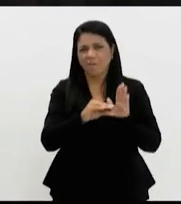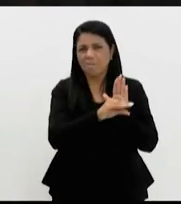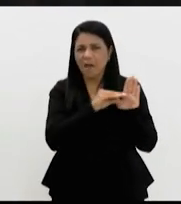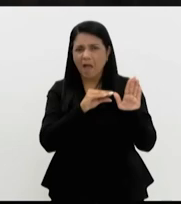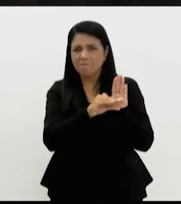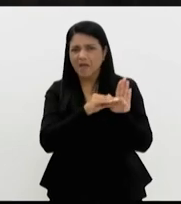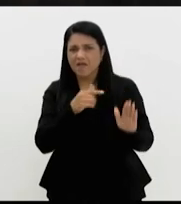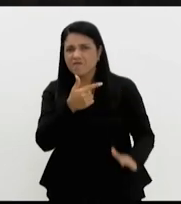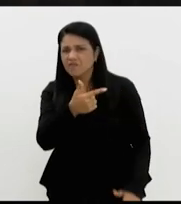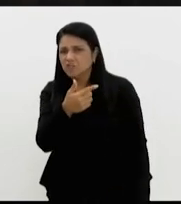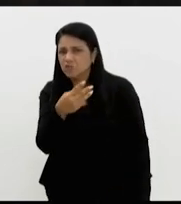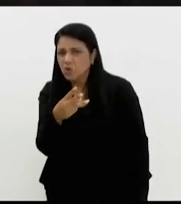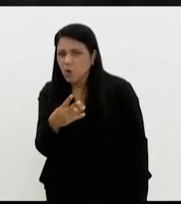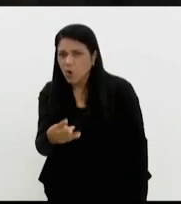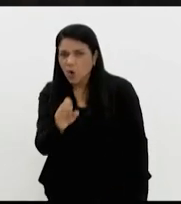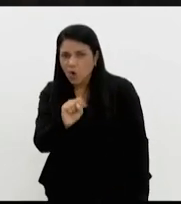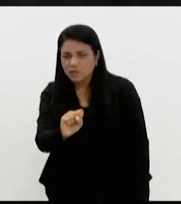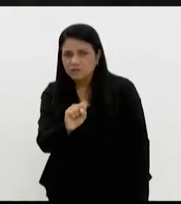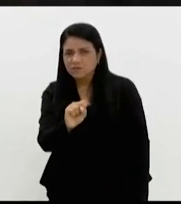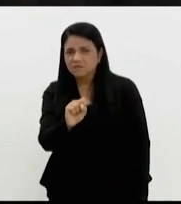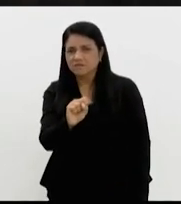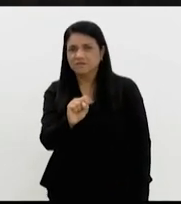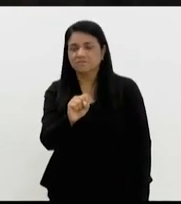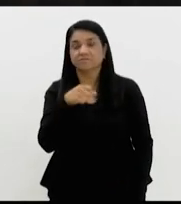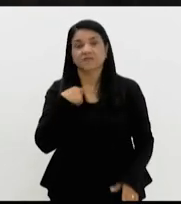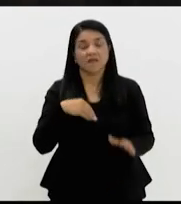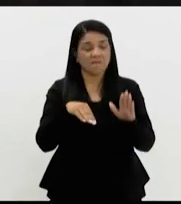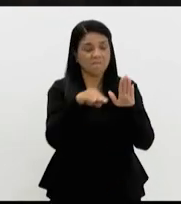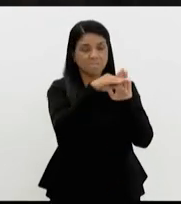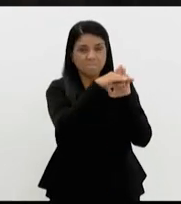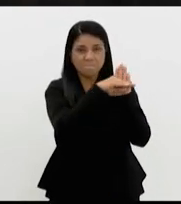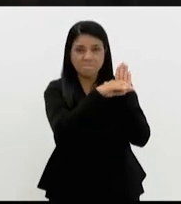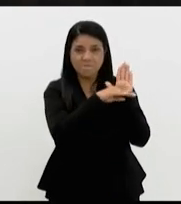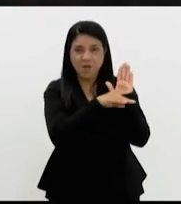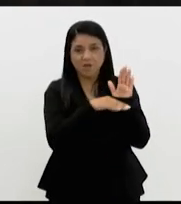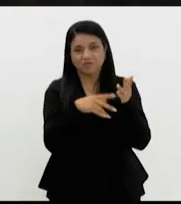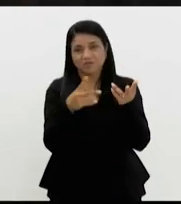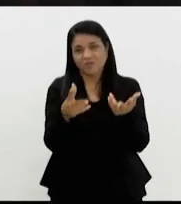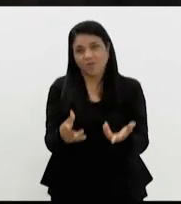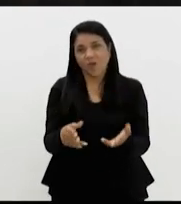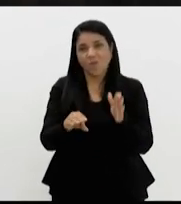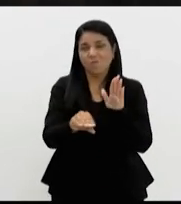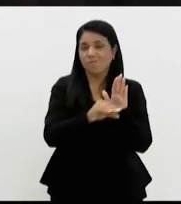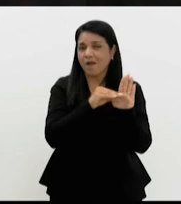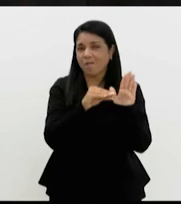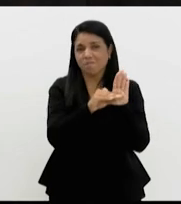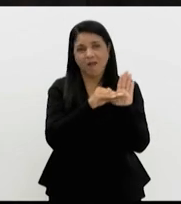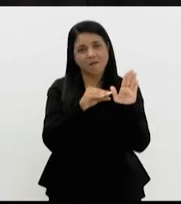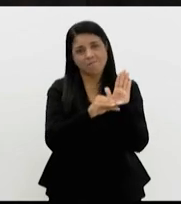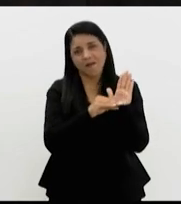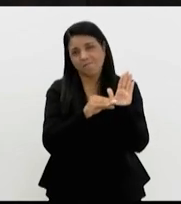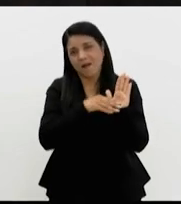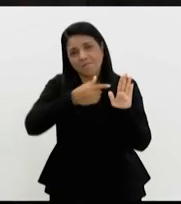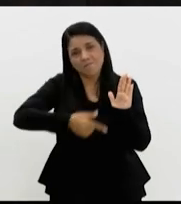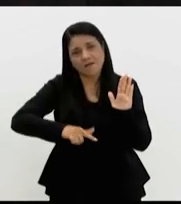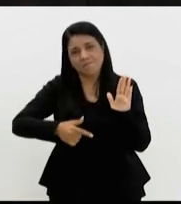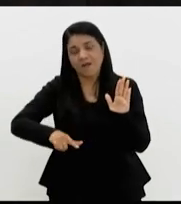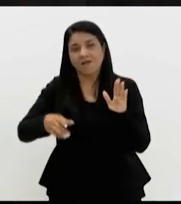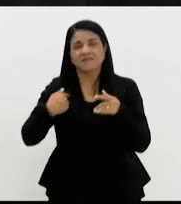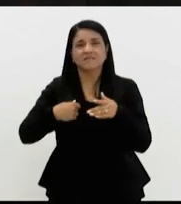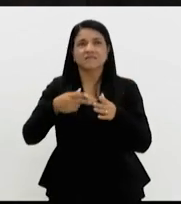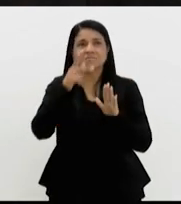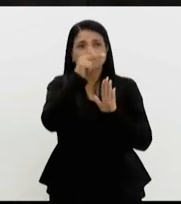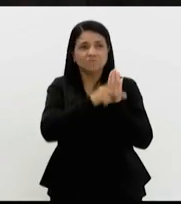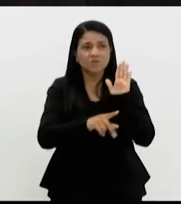emendado quando ele vem à pauta da forma que veio. Esse projeto foi apresentado a semana